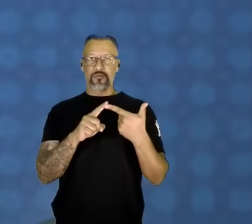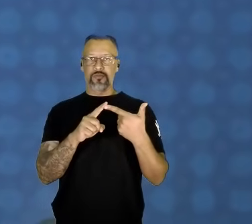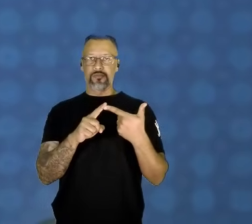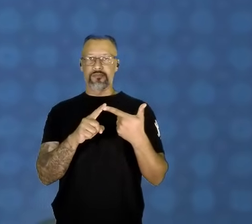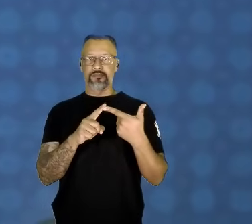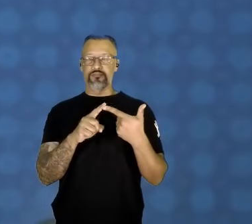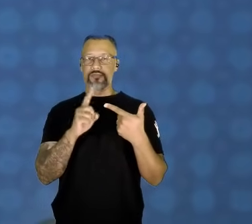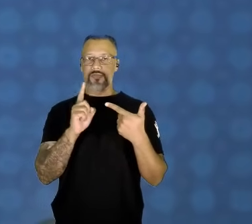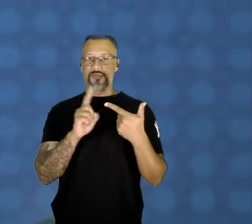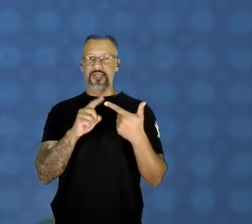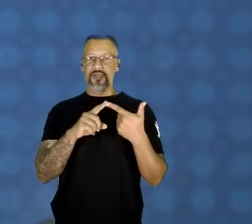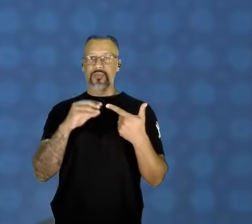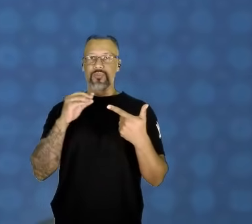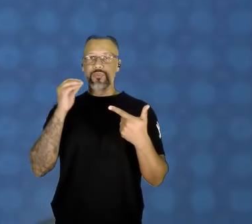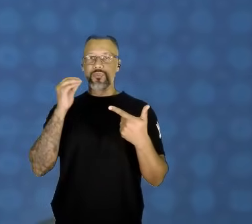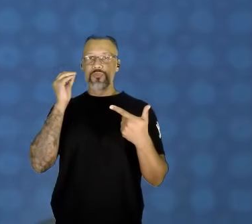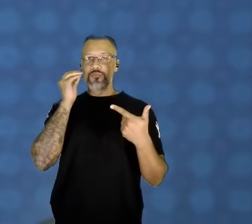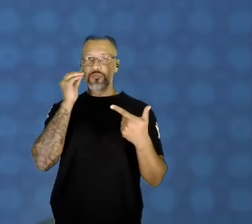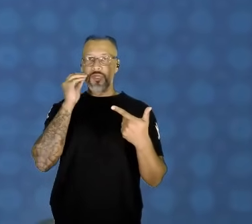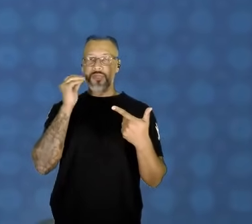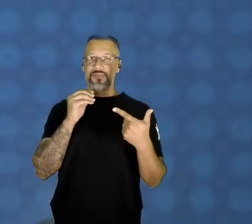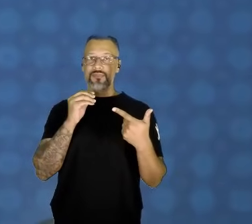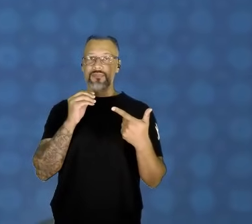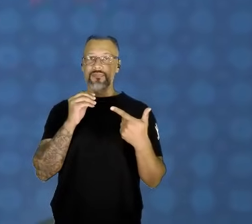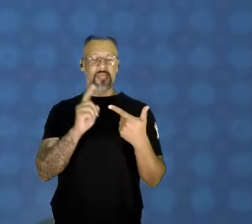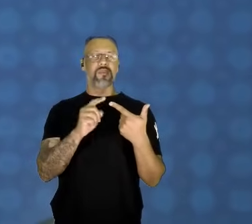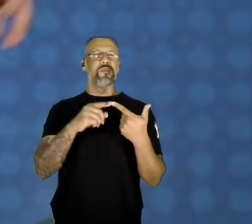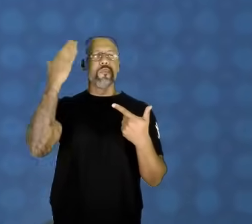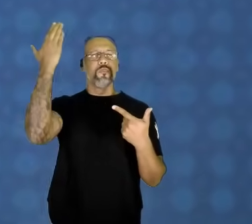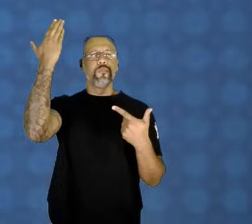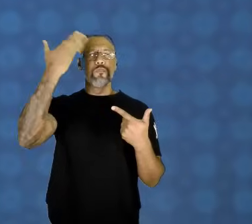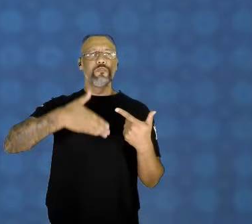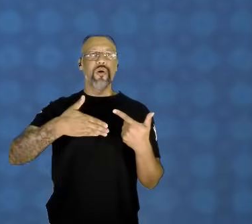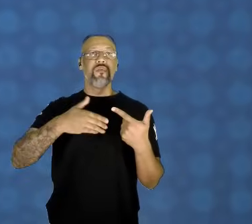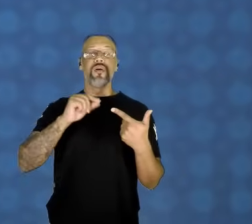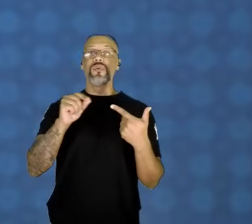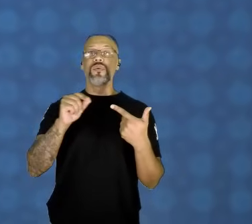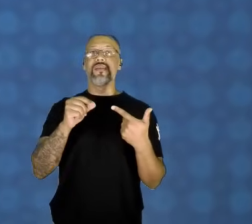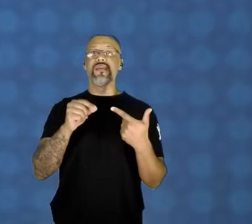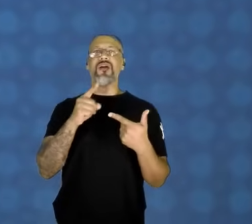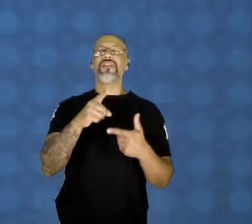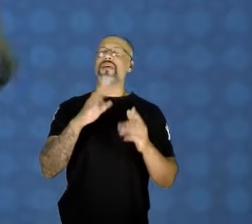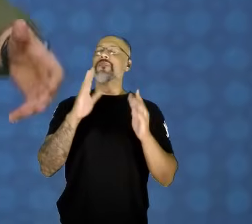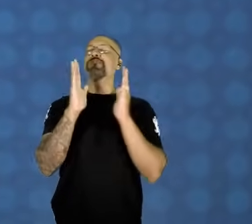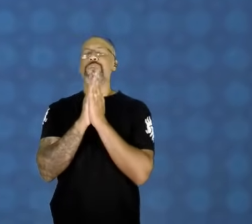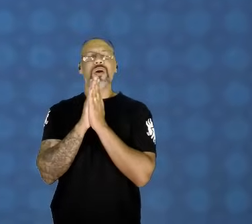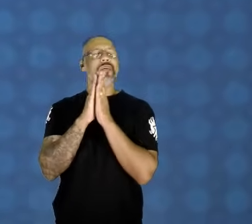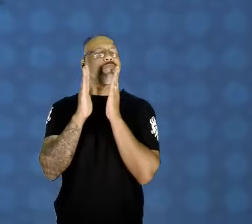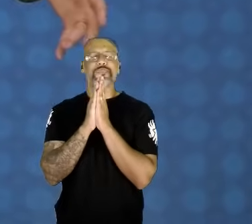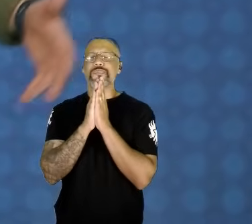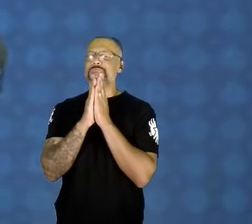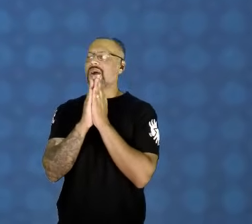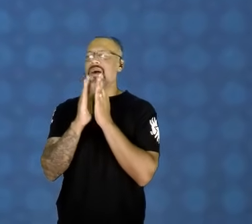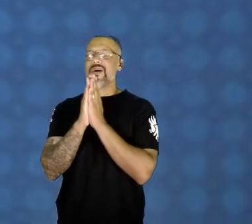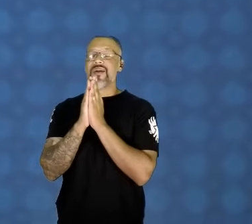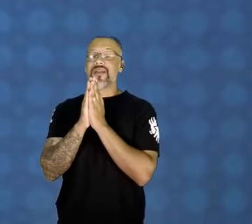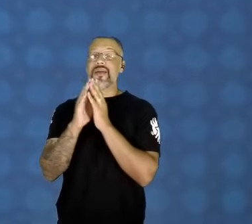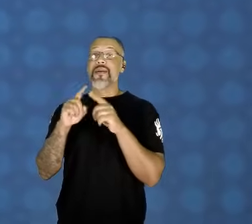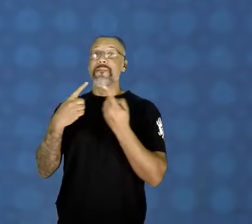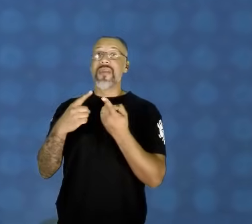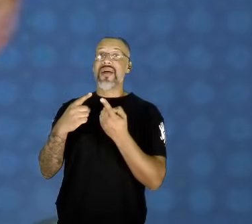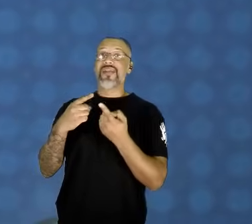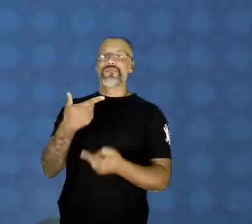O segundo teste é quando você ora e não tem resposta. Essa mulher chega diante de